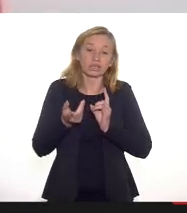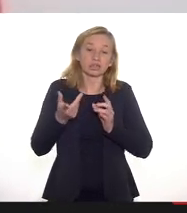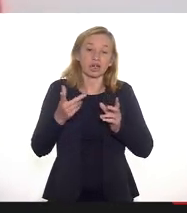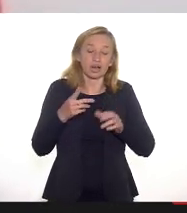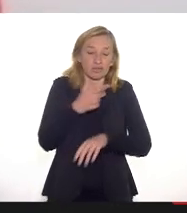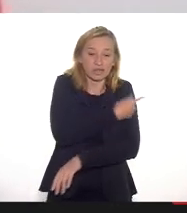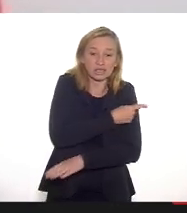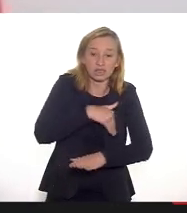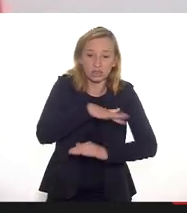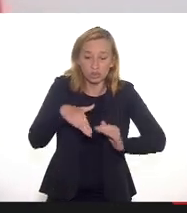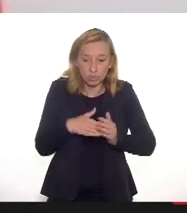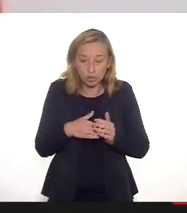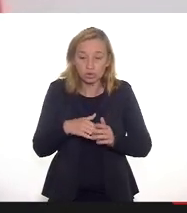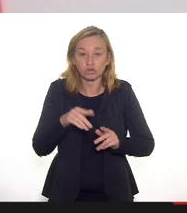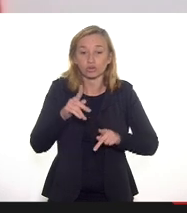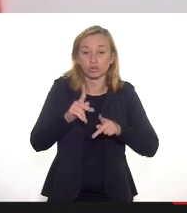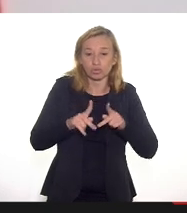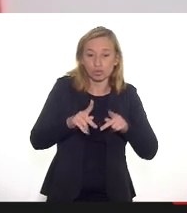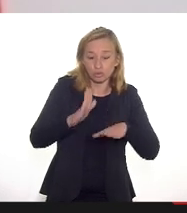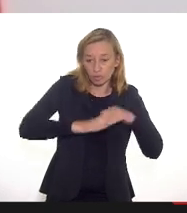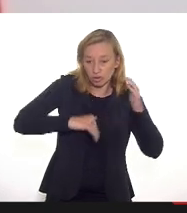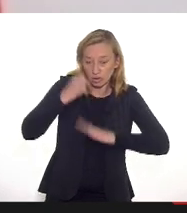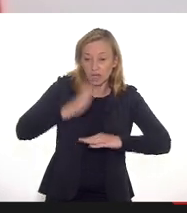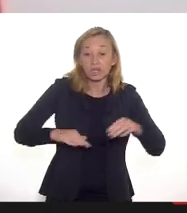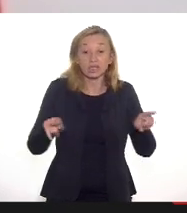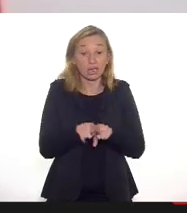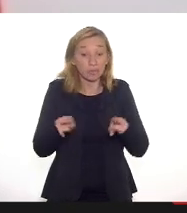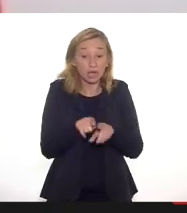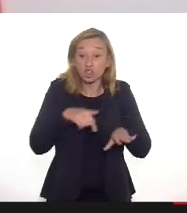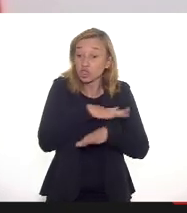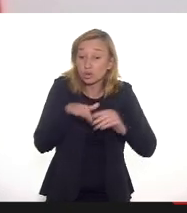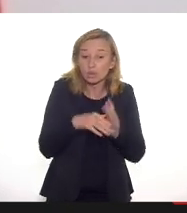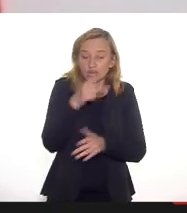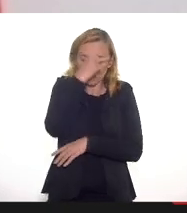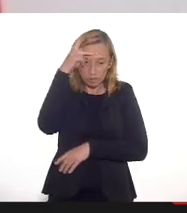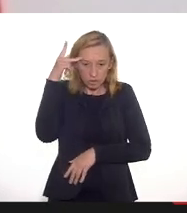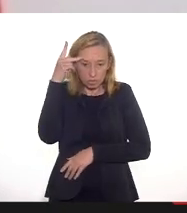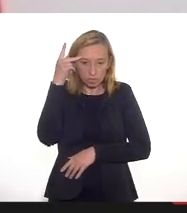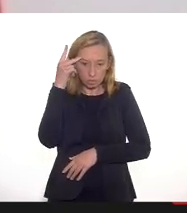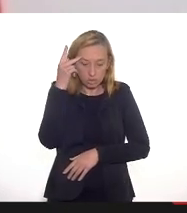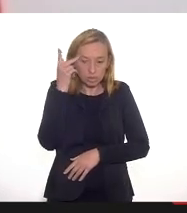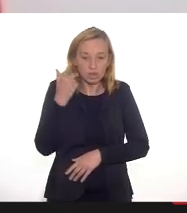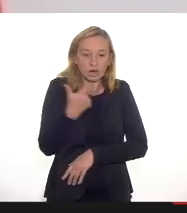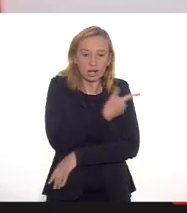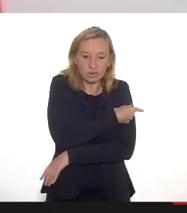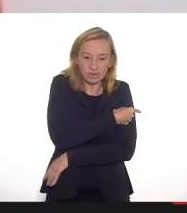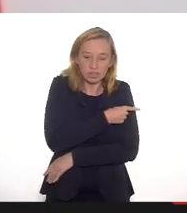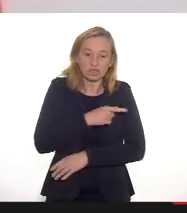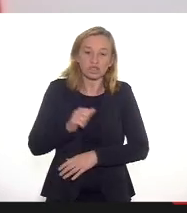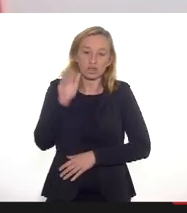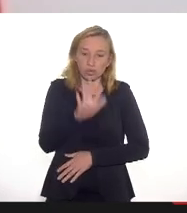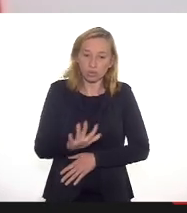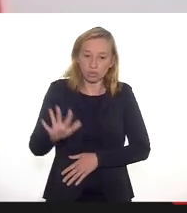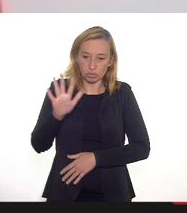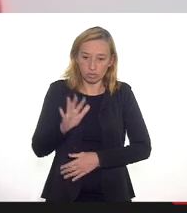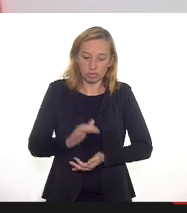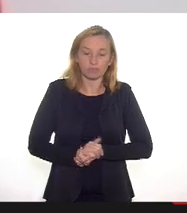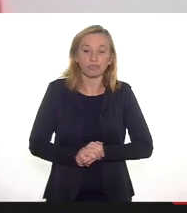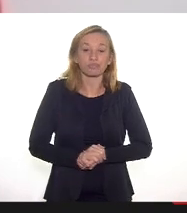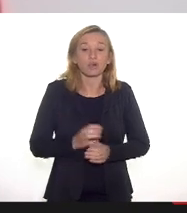e da massa, né? A gente, de todos os profissionais, todas as pessoas, que a vacina seja universal.